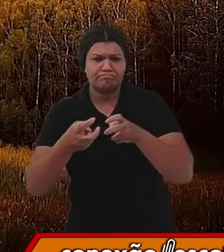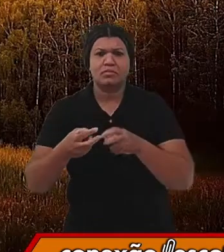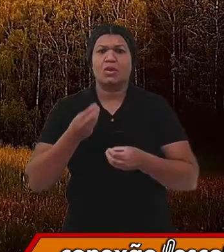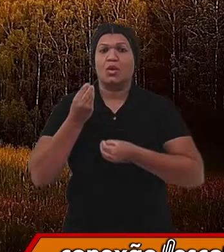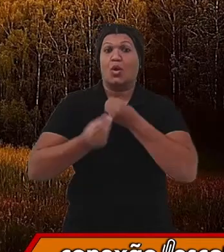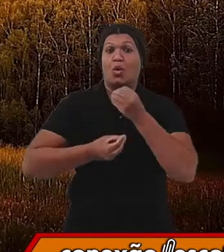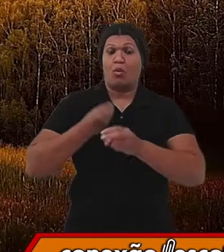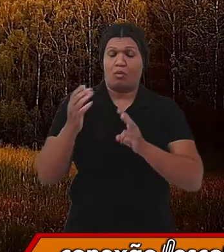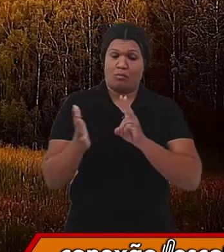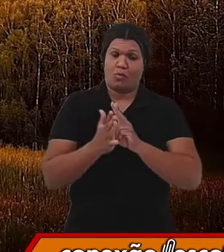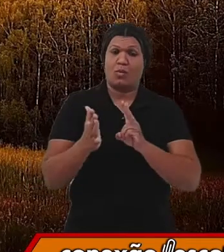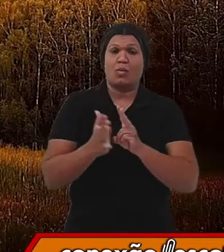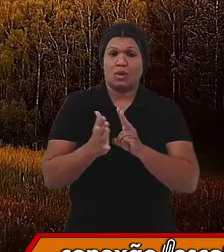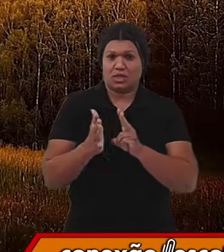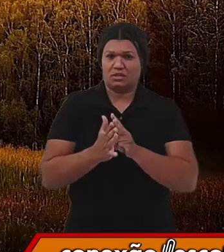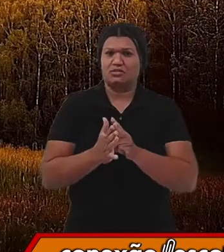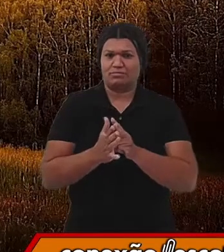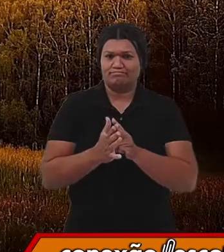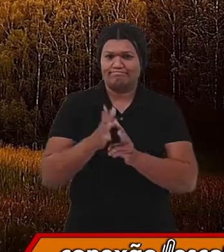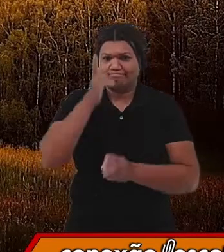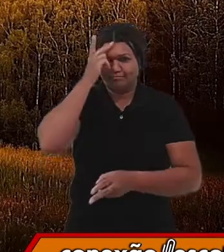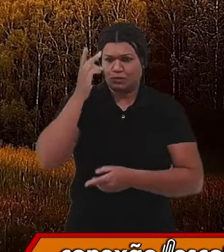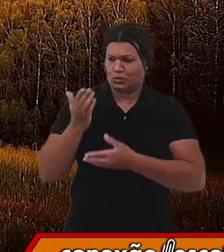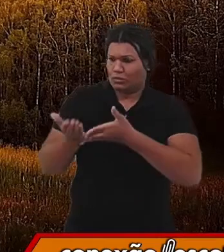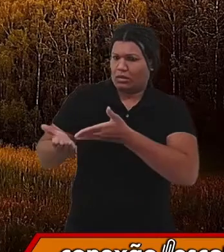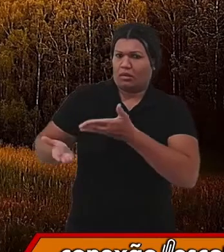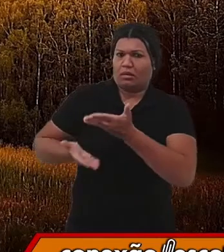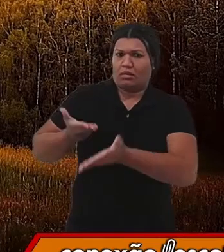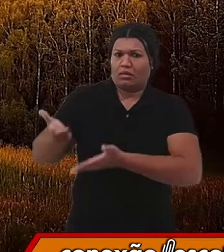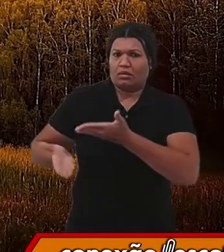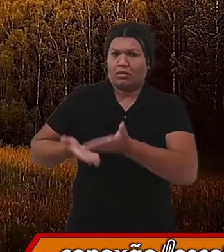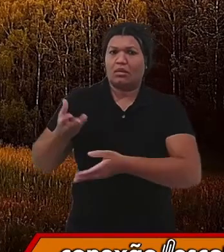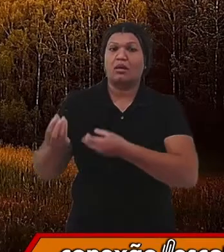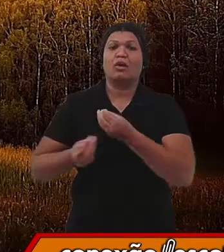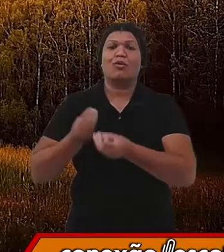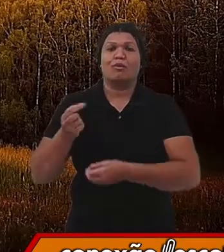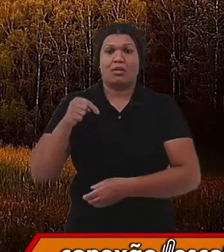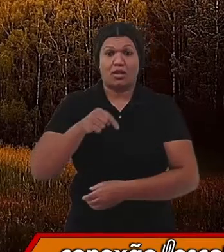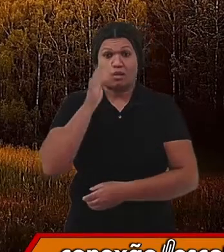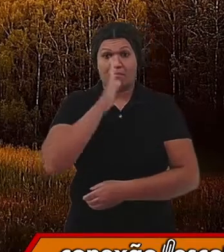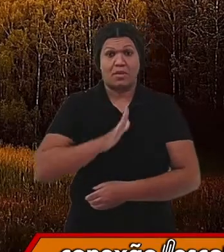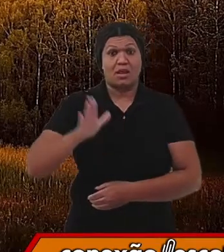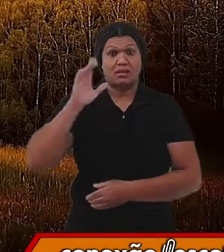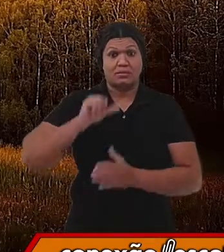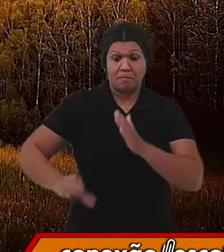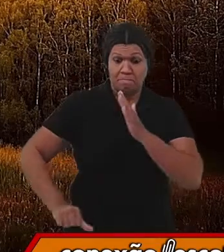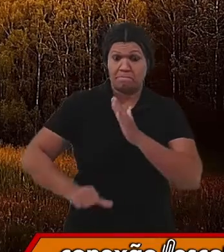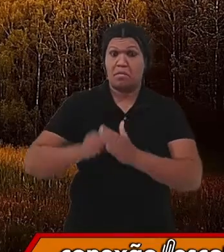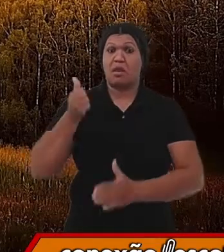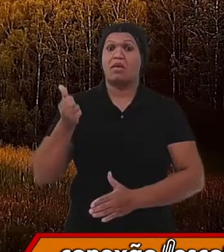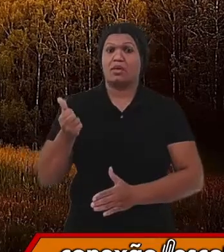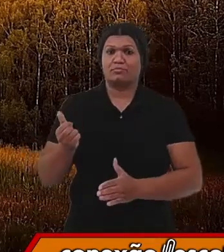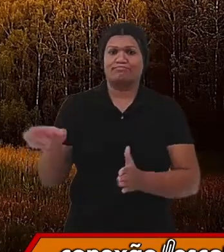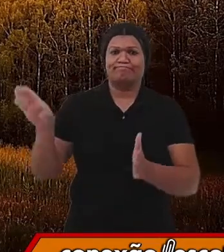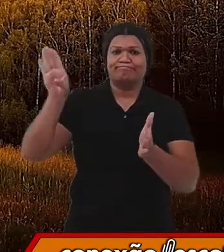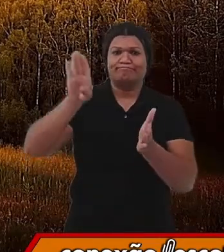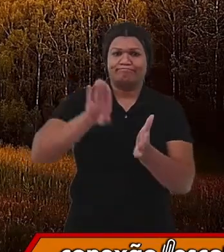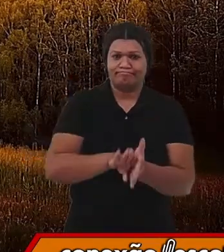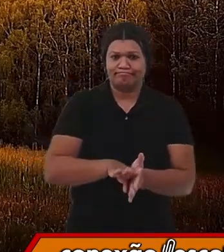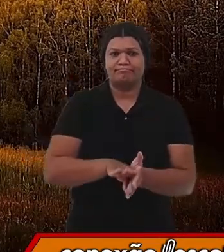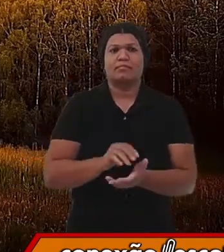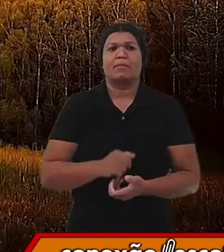tratado, retratado no Brasil já na Primeira República. Observem,